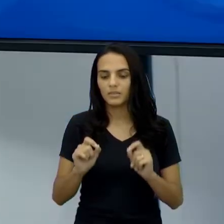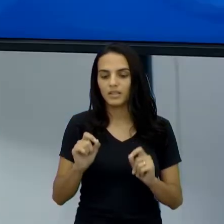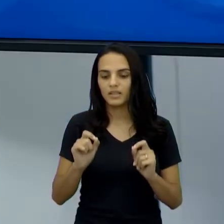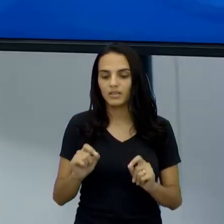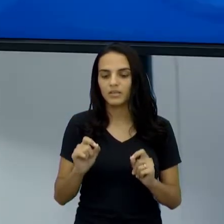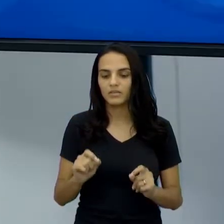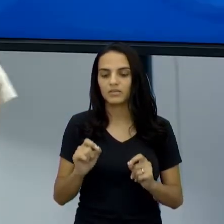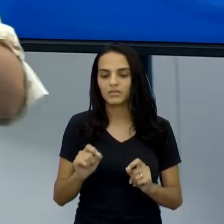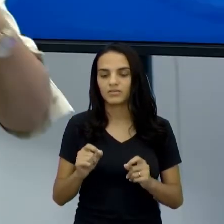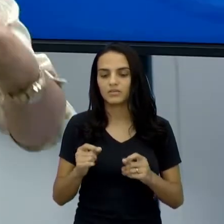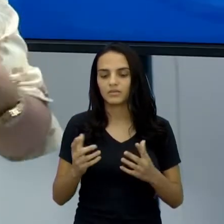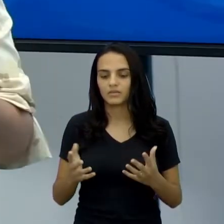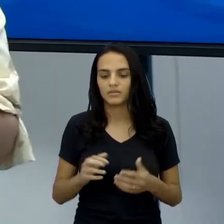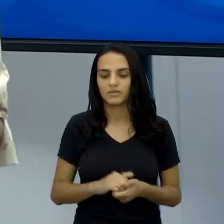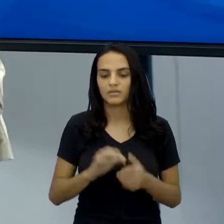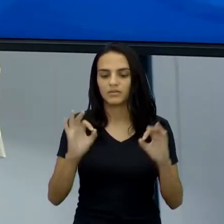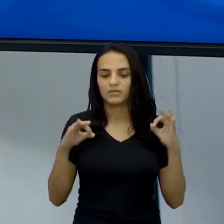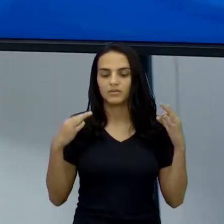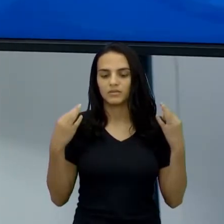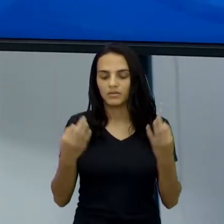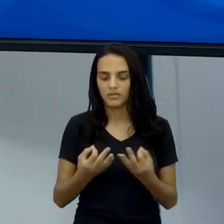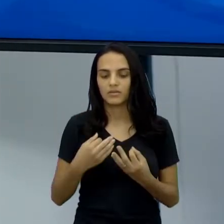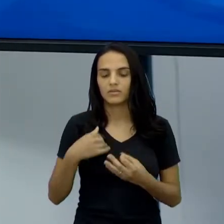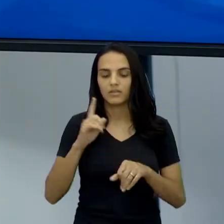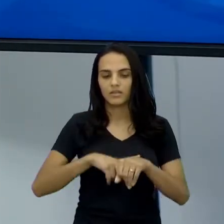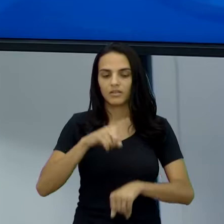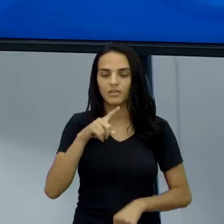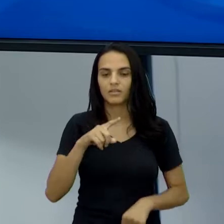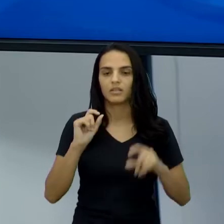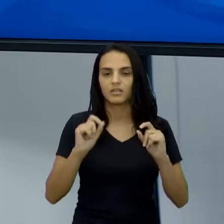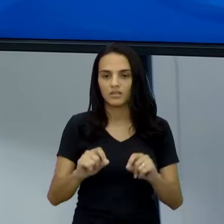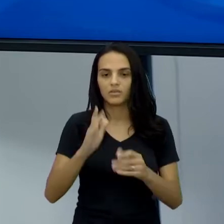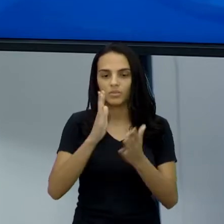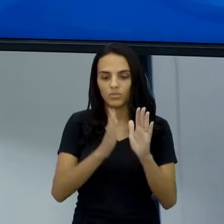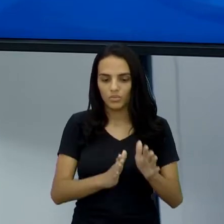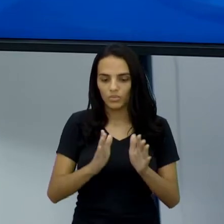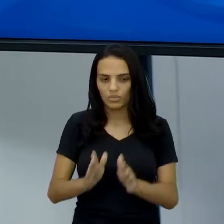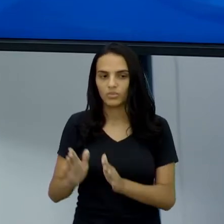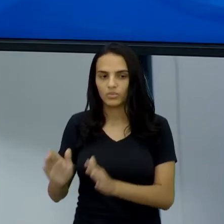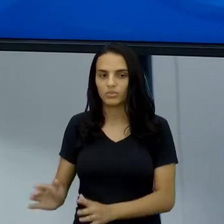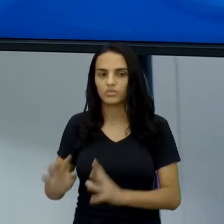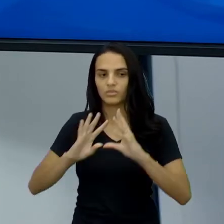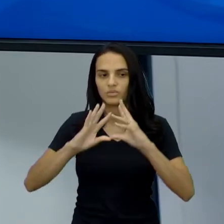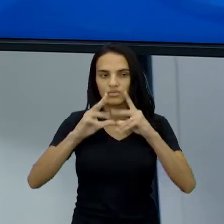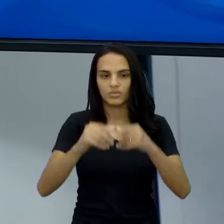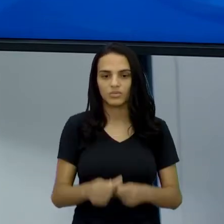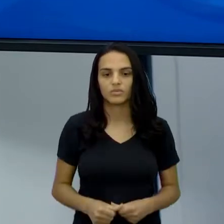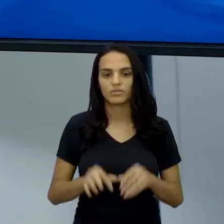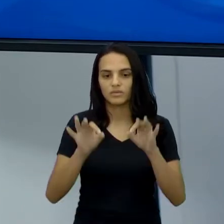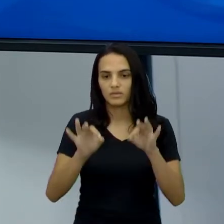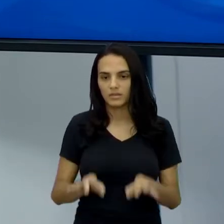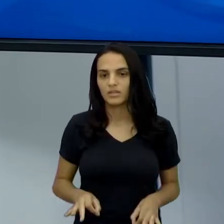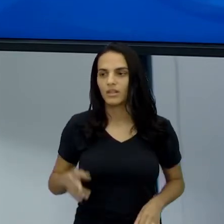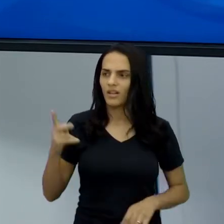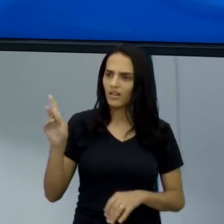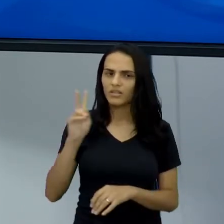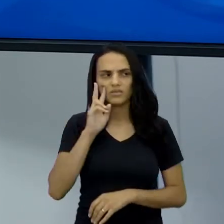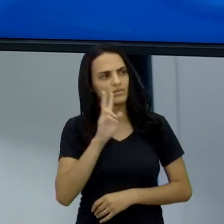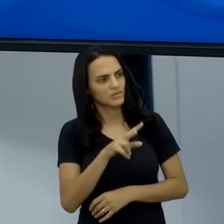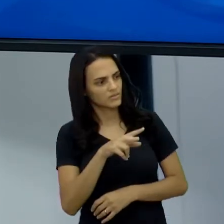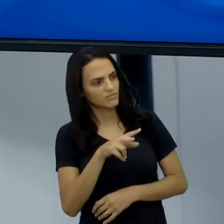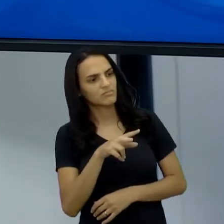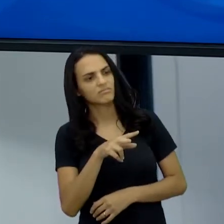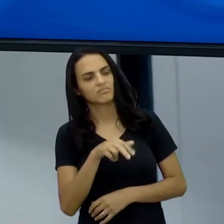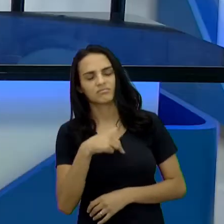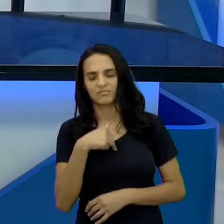por ter essa questão da família, então tal horário, tudo muito regrado. E aí ela começou a ver que, tipo, realmente,